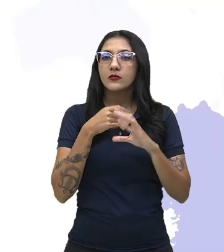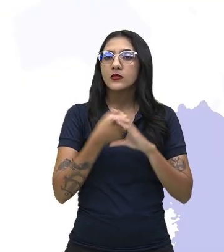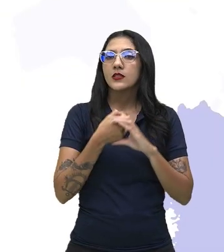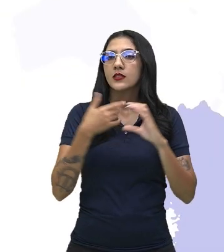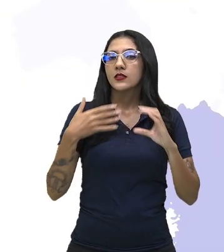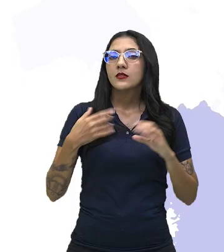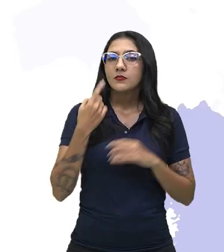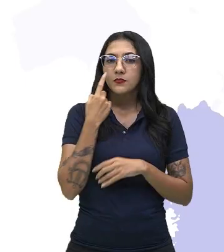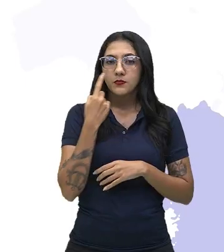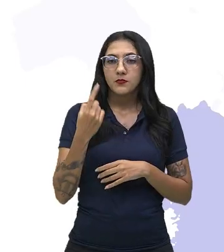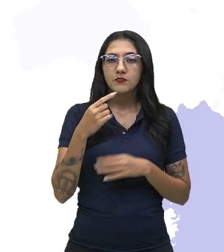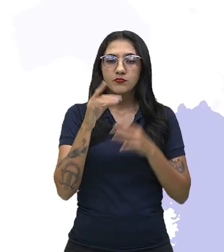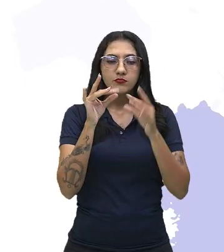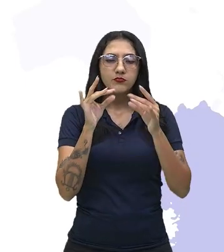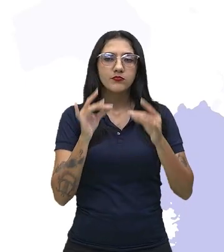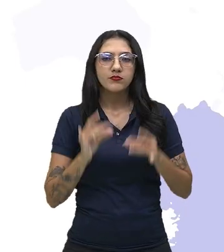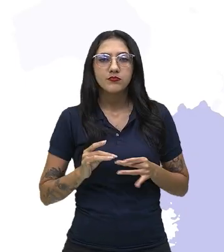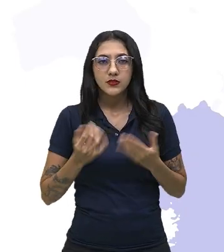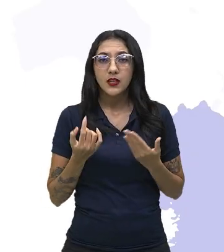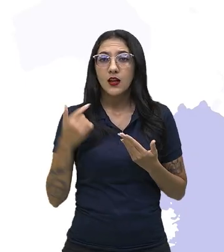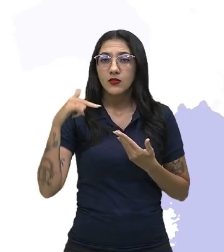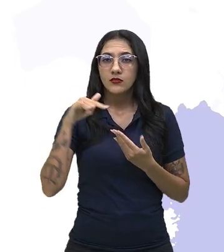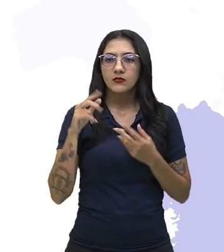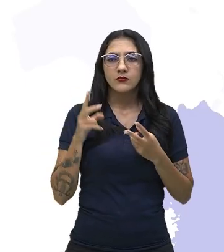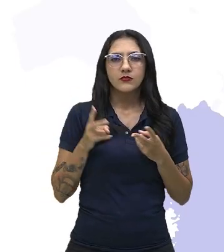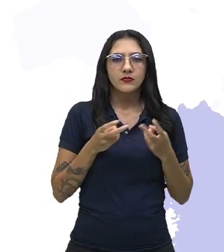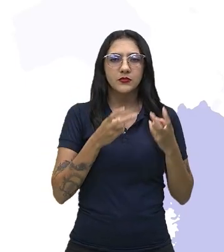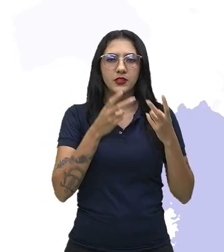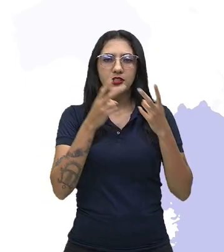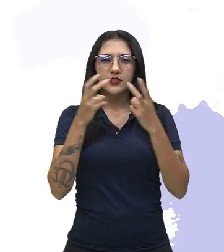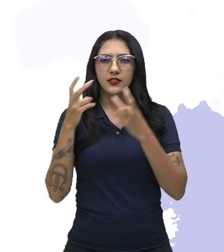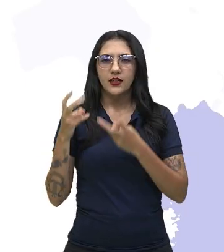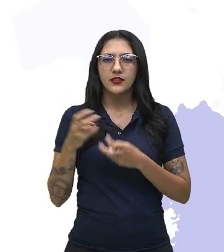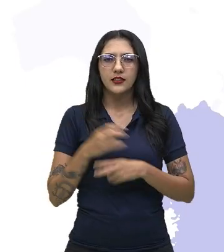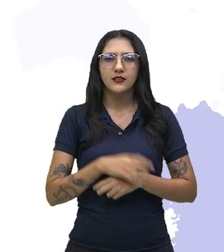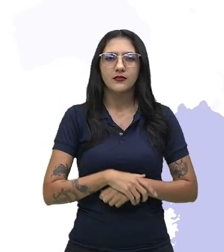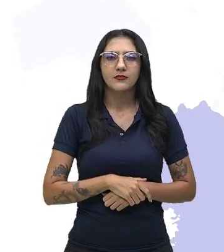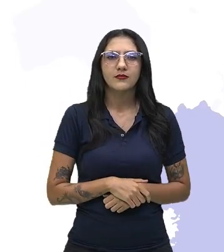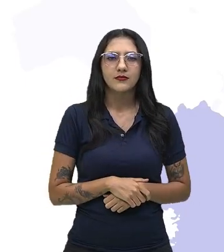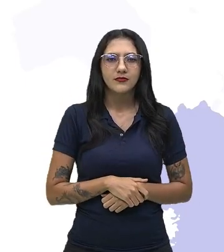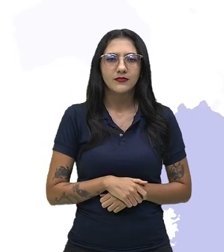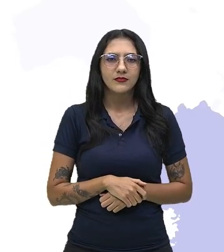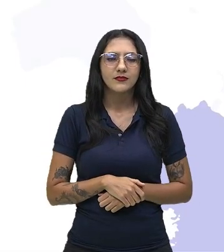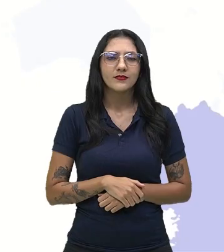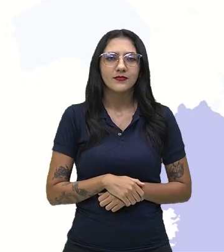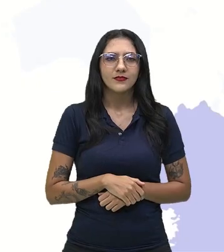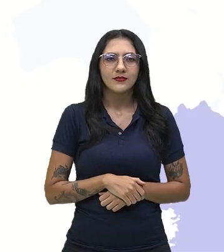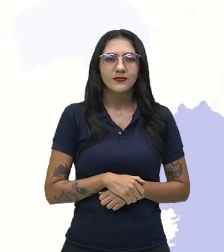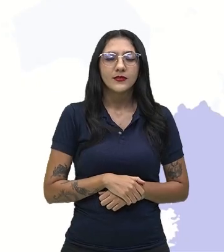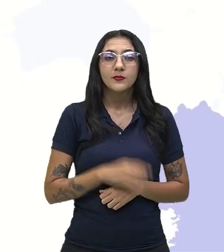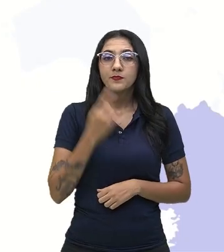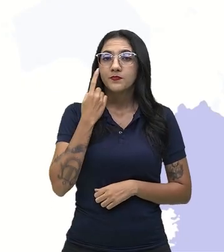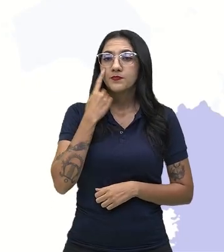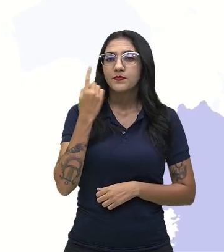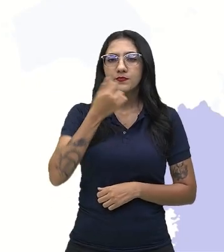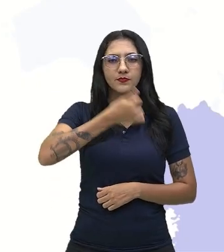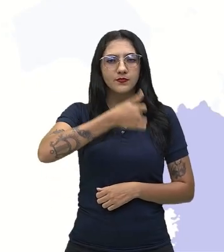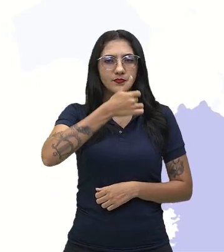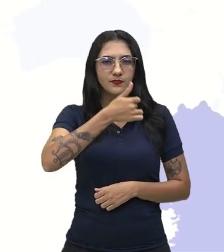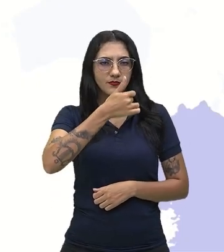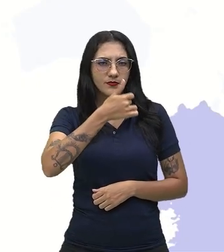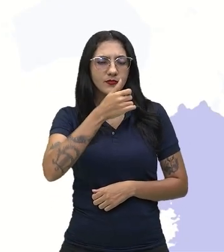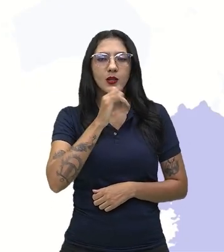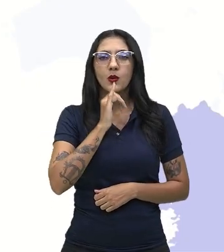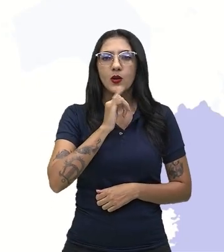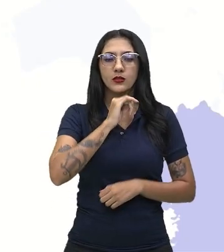dessas unidades. E aí vocês vão observar a unidade que nós falamos, né? Nós vimos aí a primeira, o país, aí